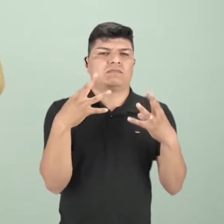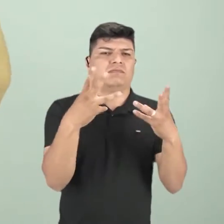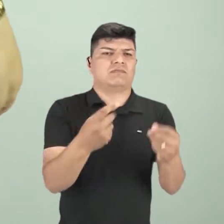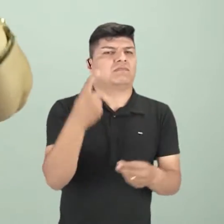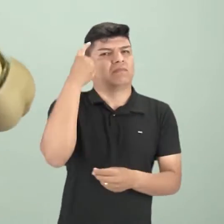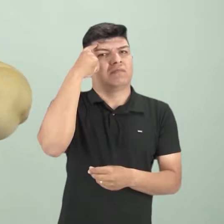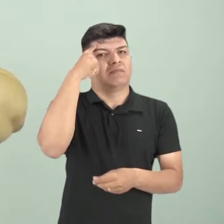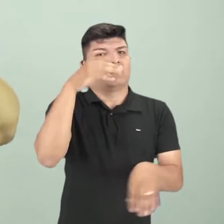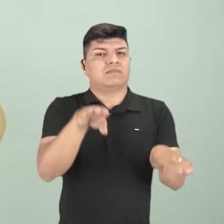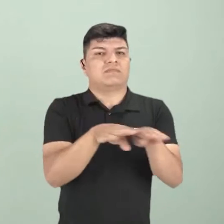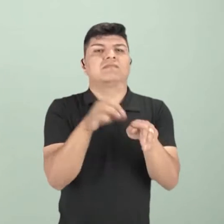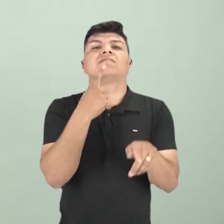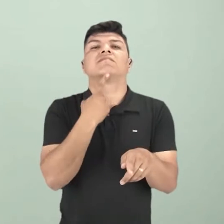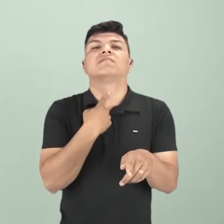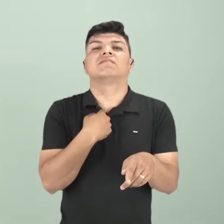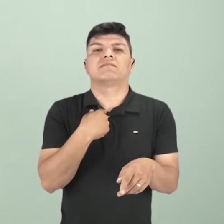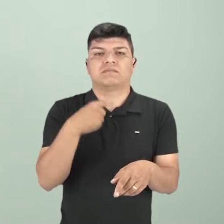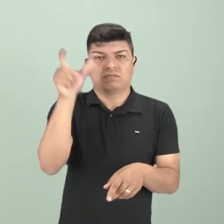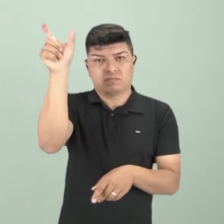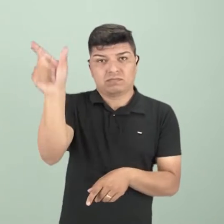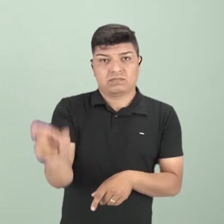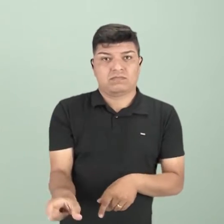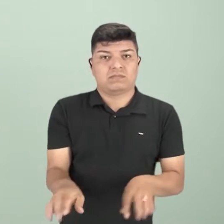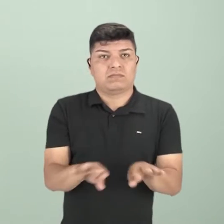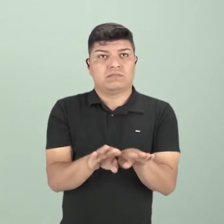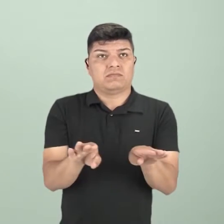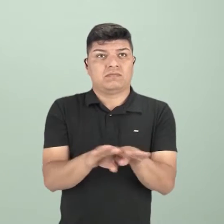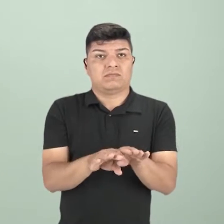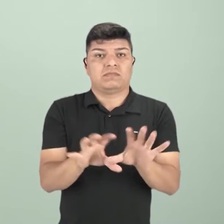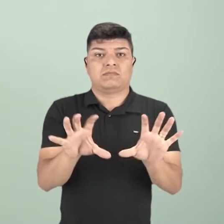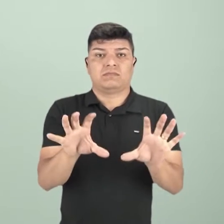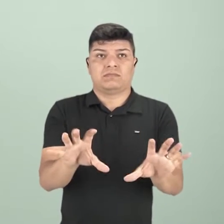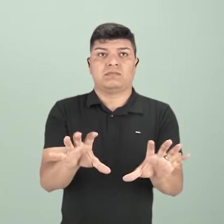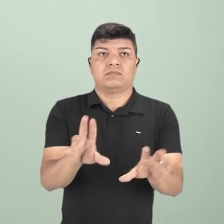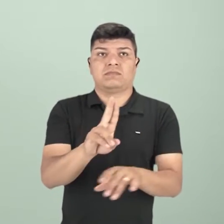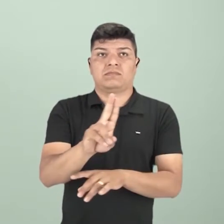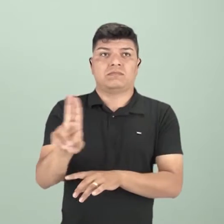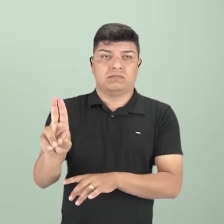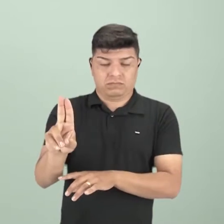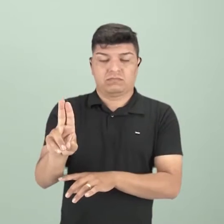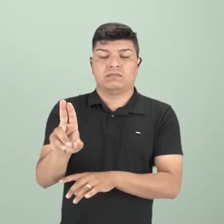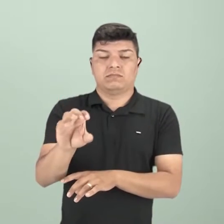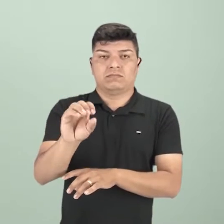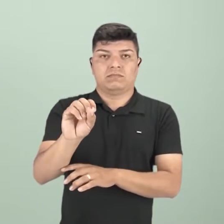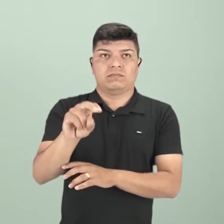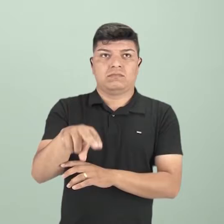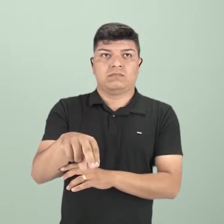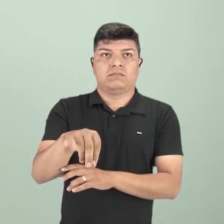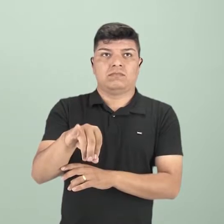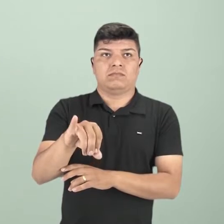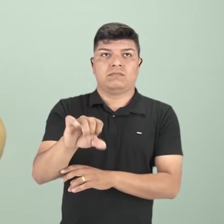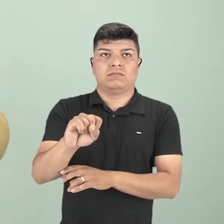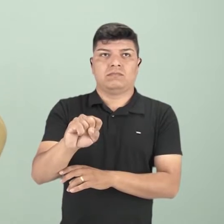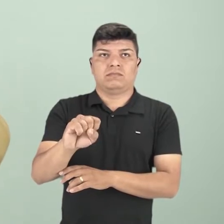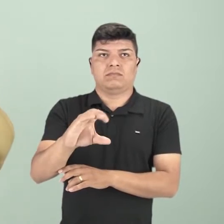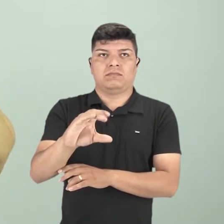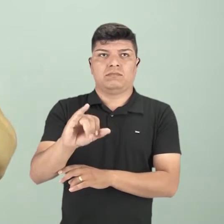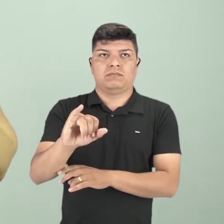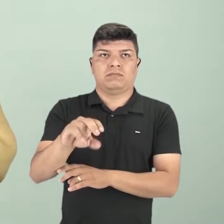os pensamentos e desejos dos personagens. Portanto, o nome dado a esse tipo de narrador é